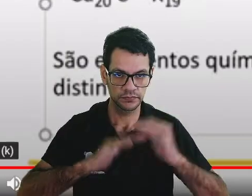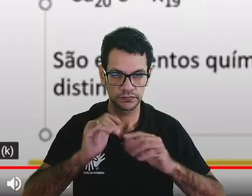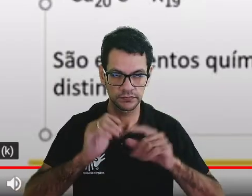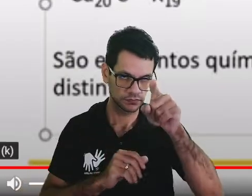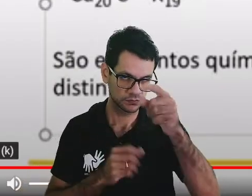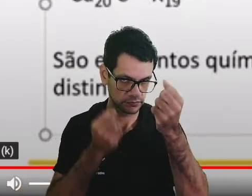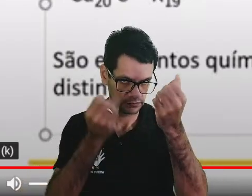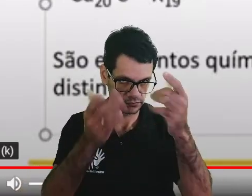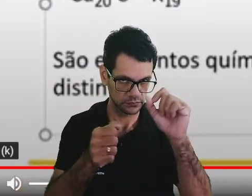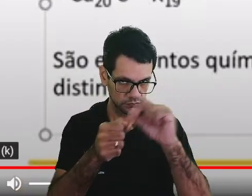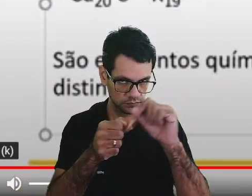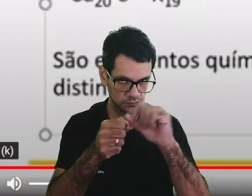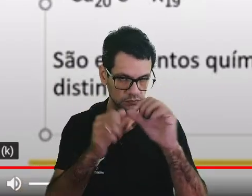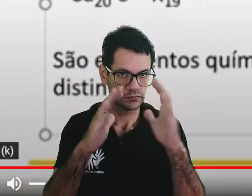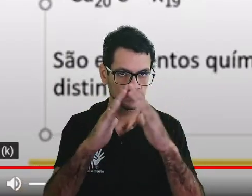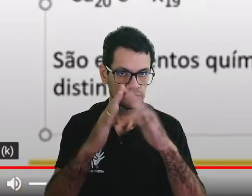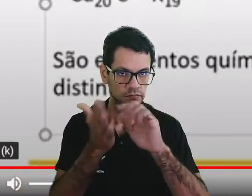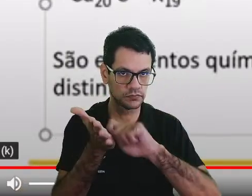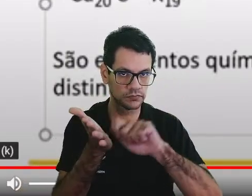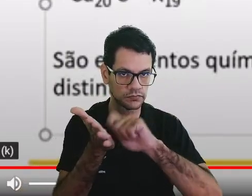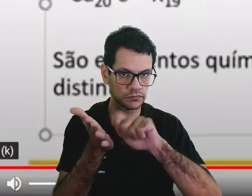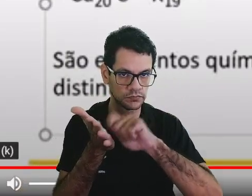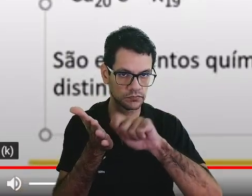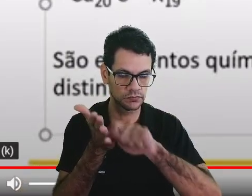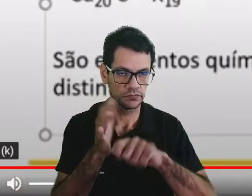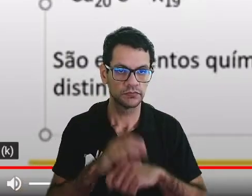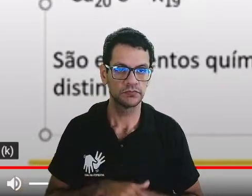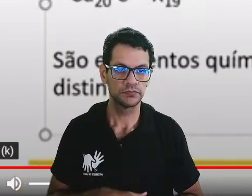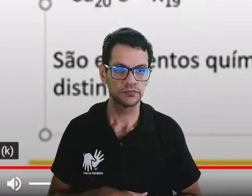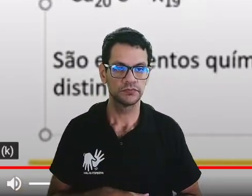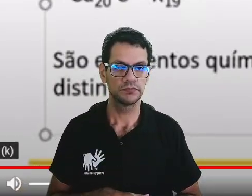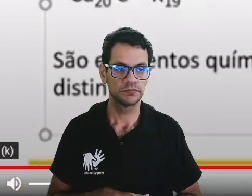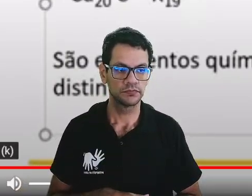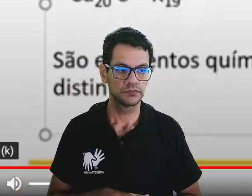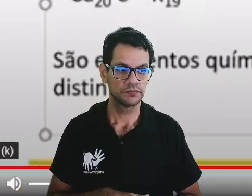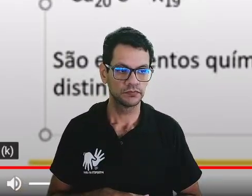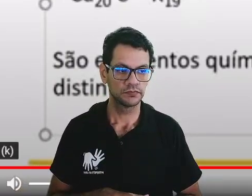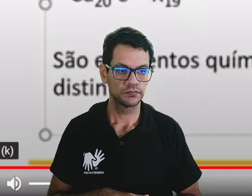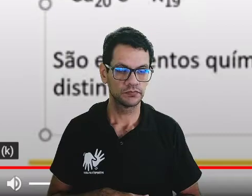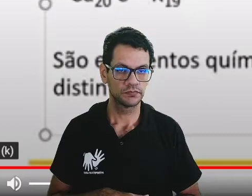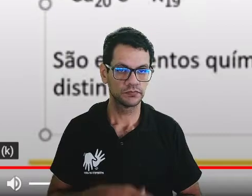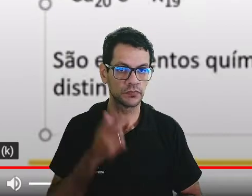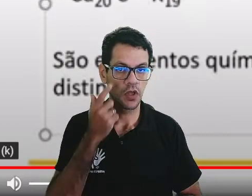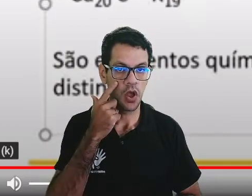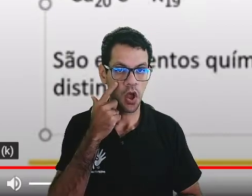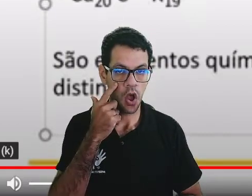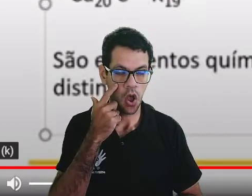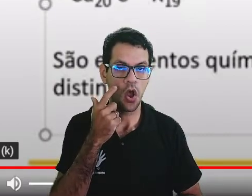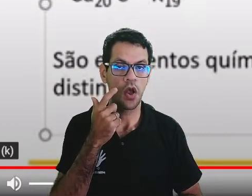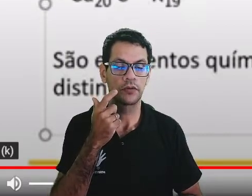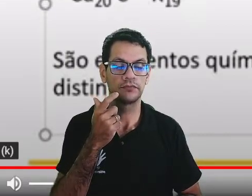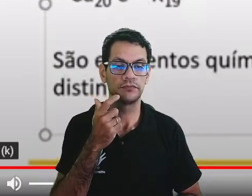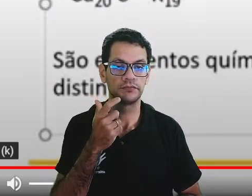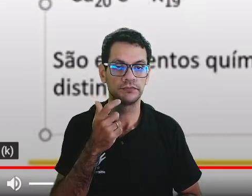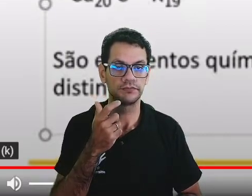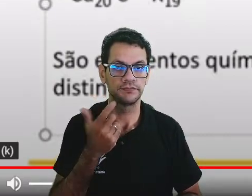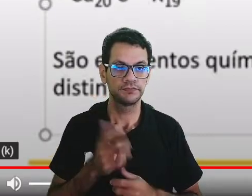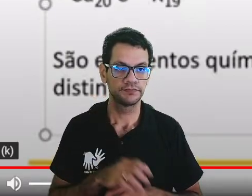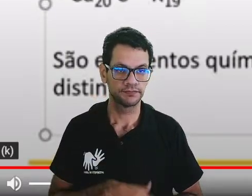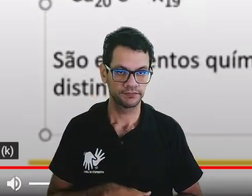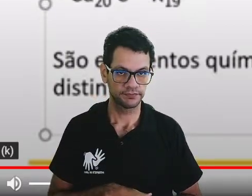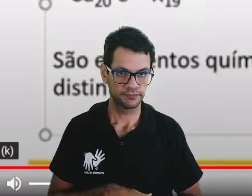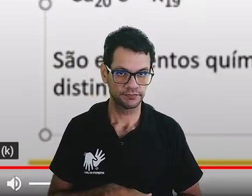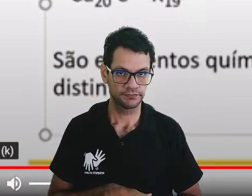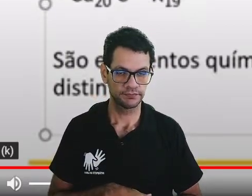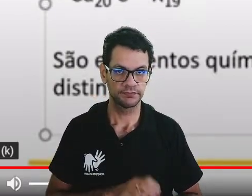também, depois vocês anotem no caderno. Mas vejam só. Considere o seguinte elemento químico. Então, é o átomo de